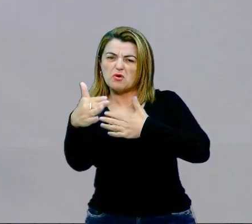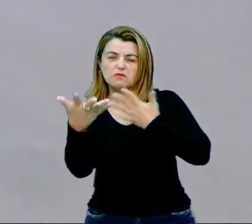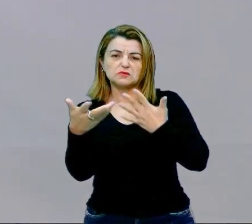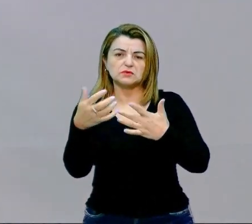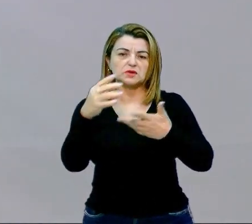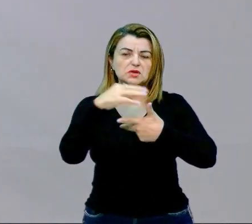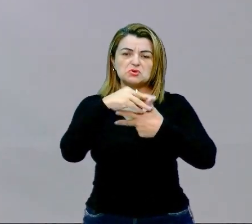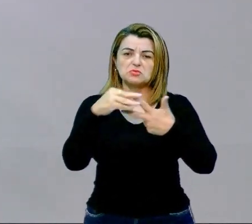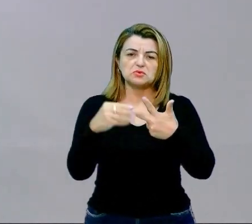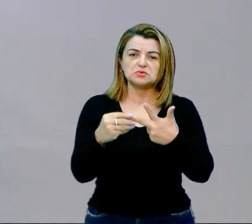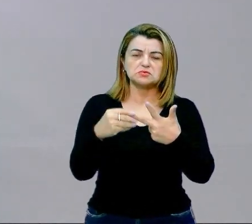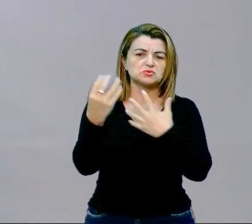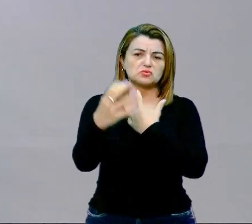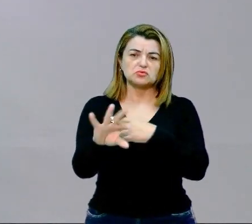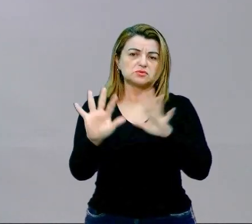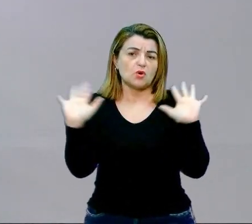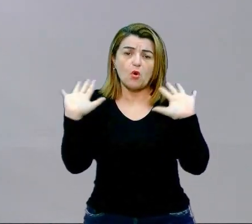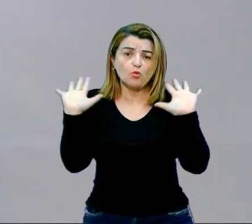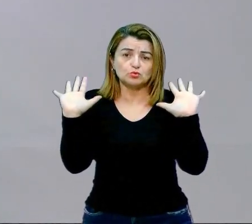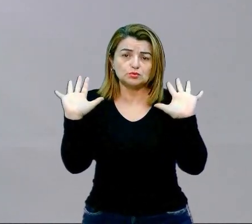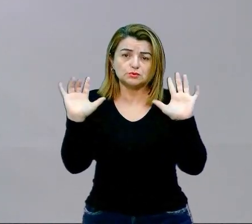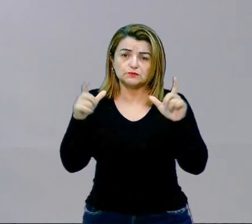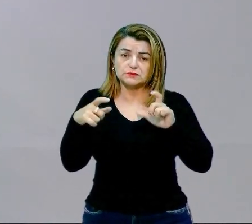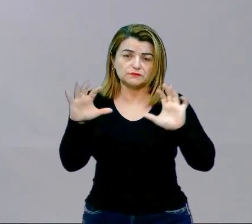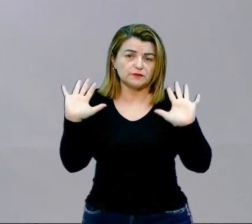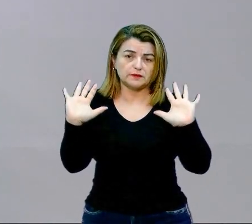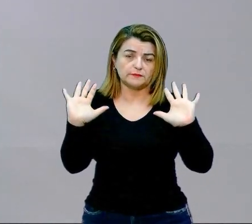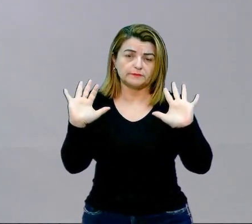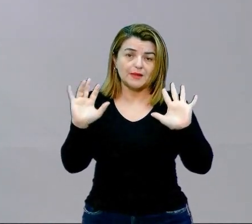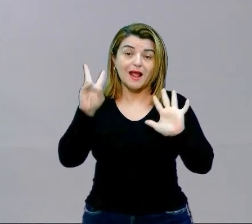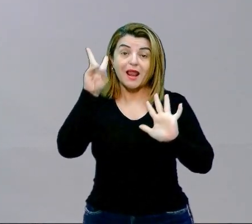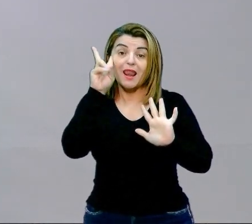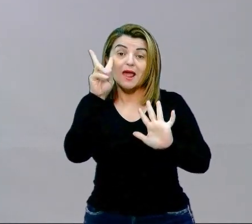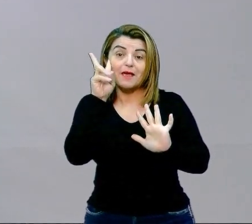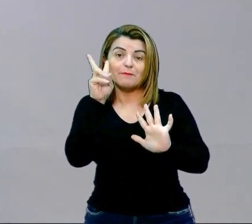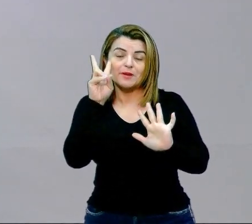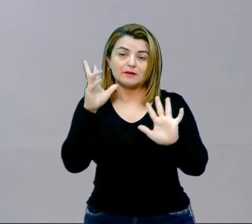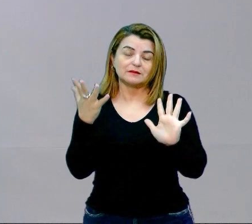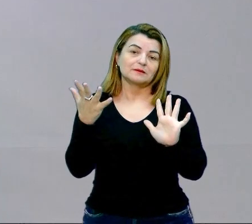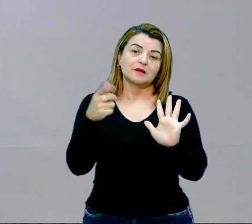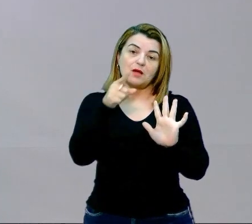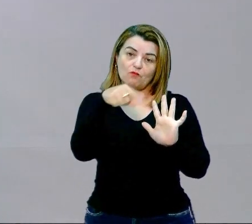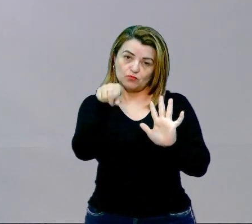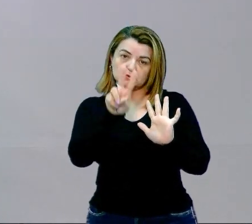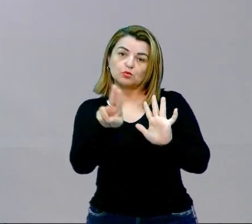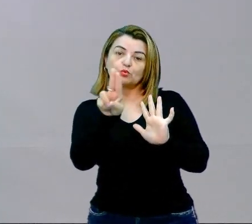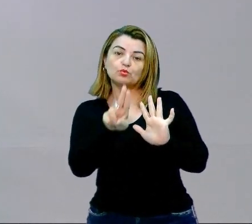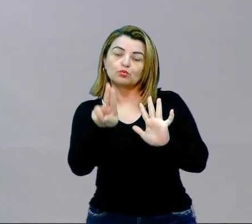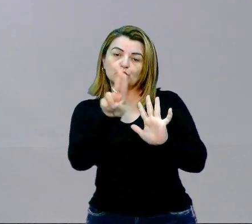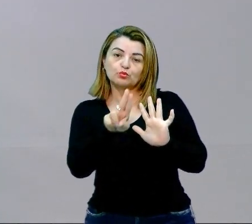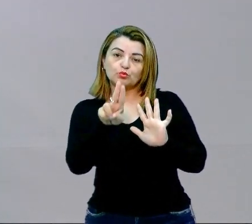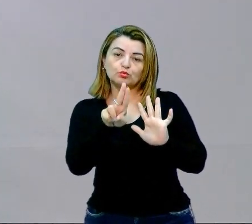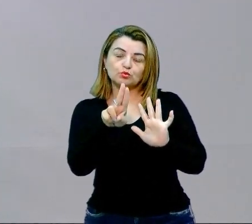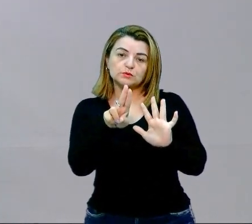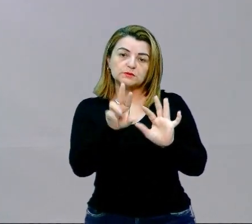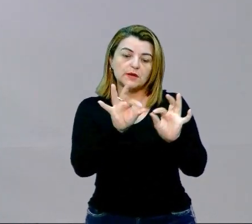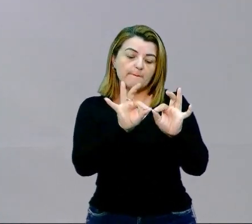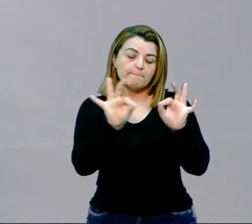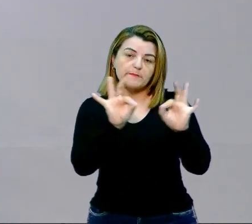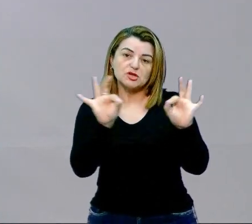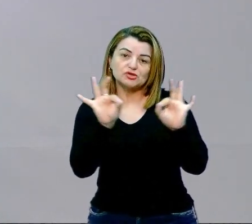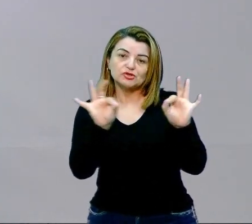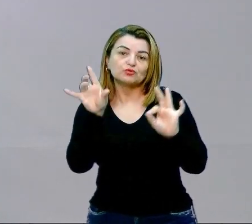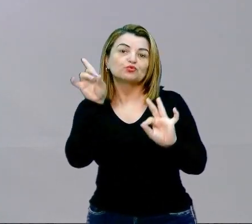Enem, concurso, aonde você estiver, na questão, lembra que você usa essas medidas no